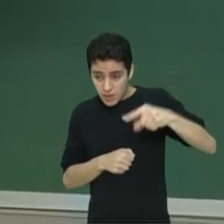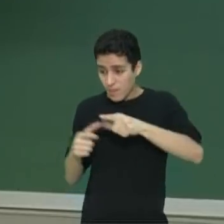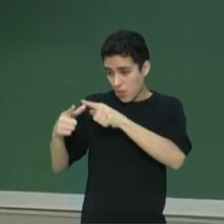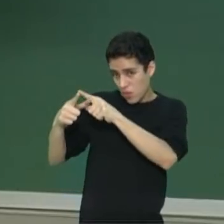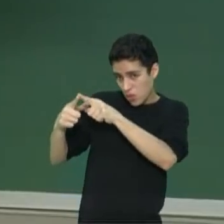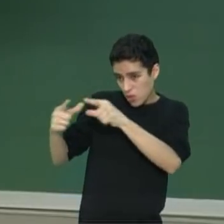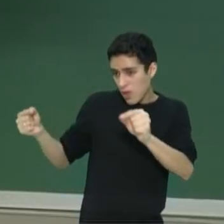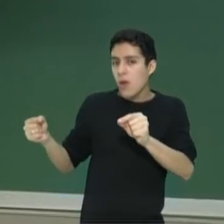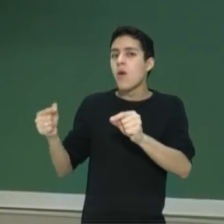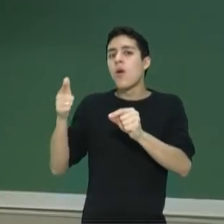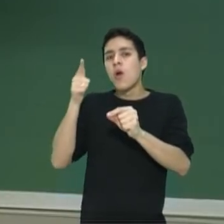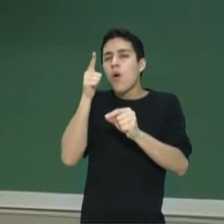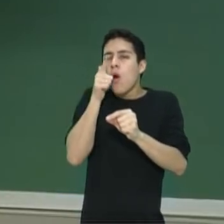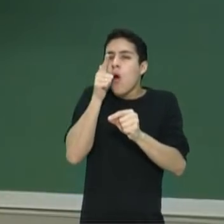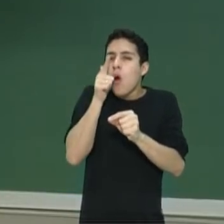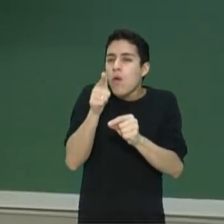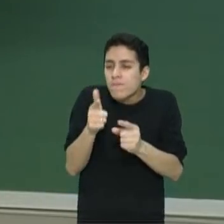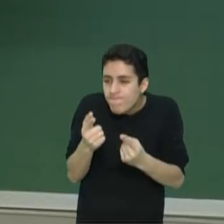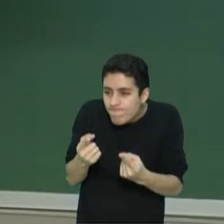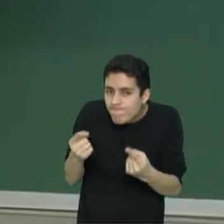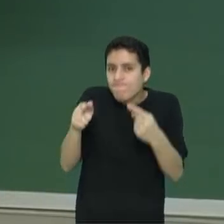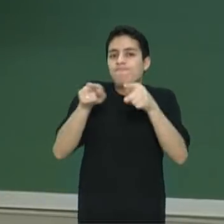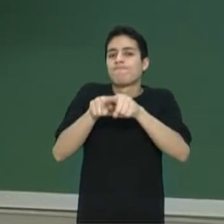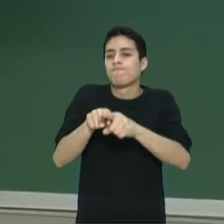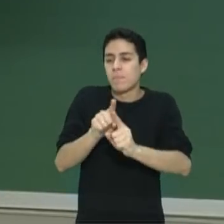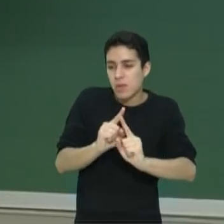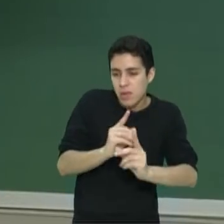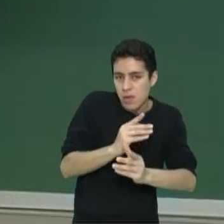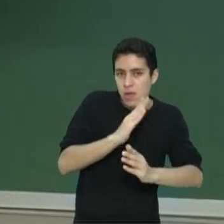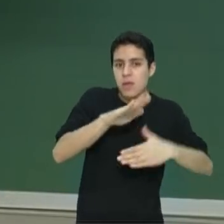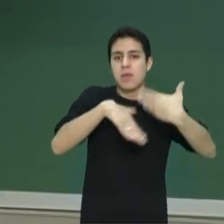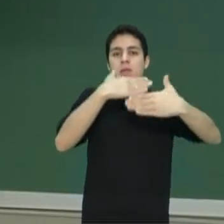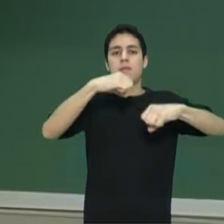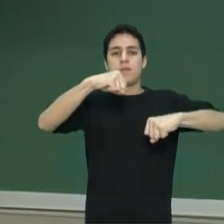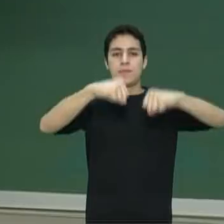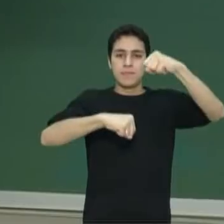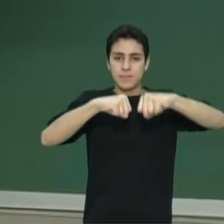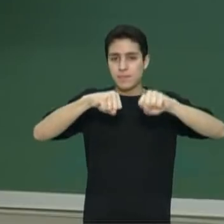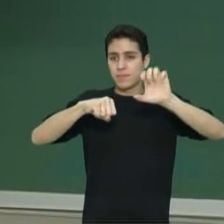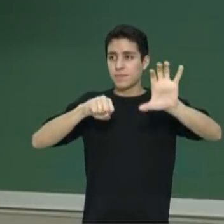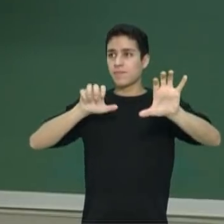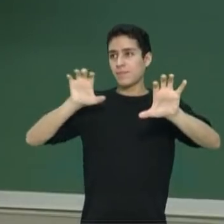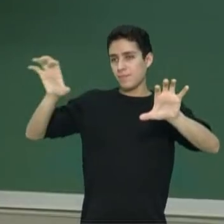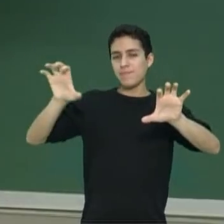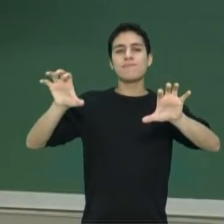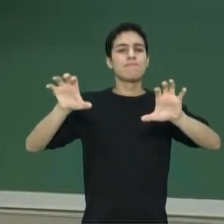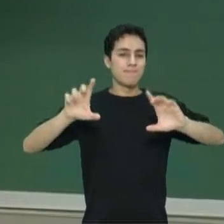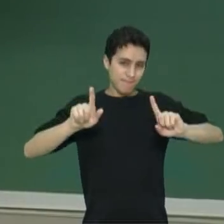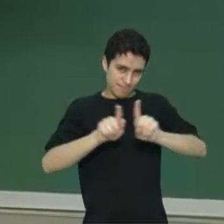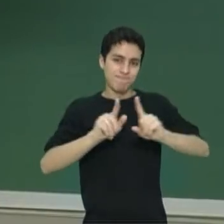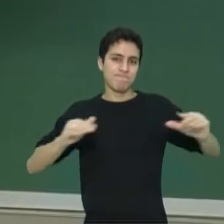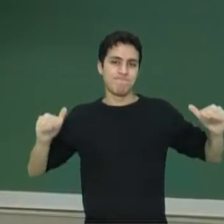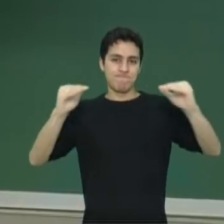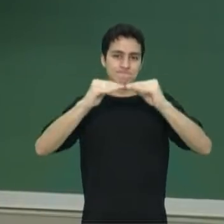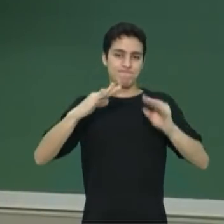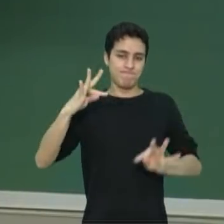conseguiram alcançar esse mesmo nível de desenvolvimento industrial, de desenvolvimento tecnológico.